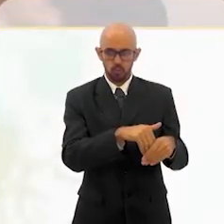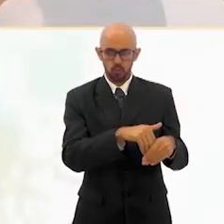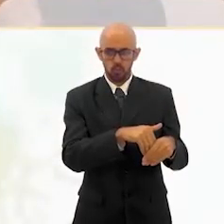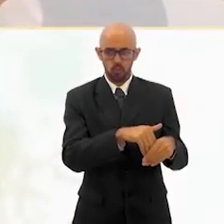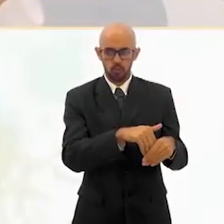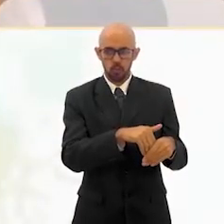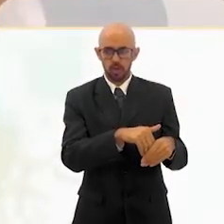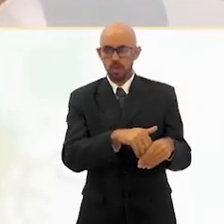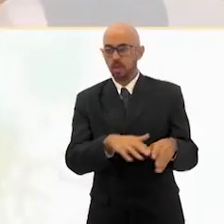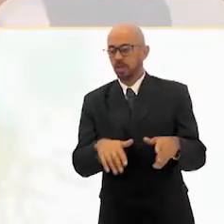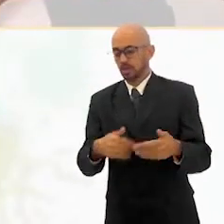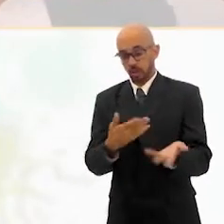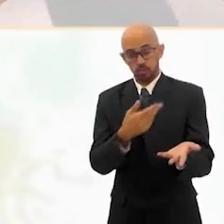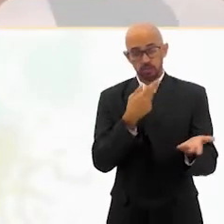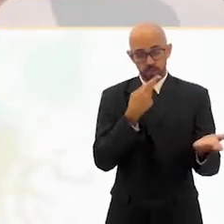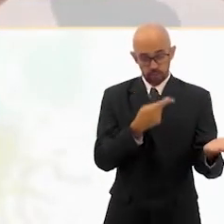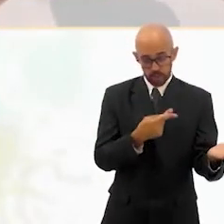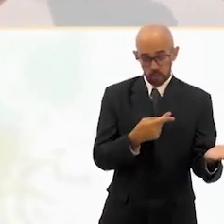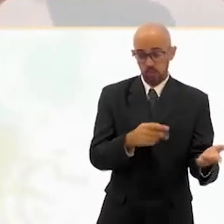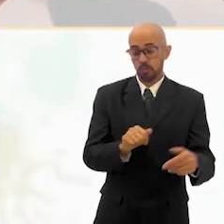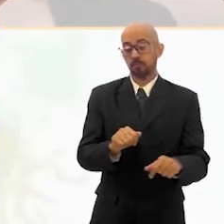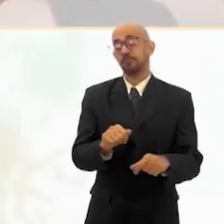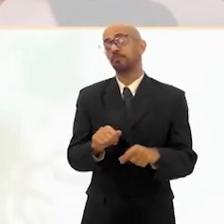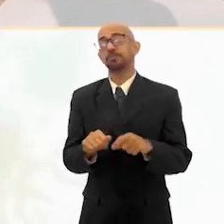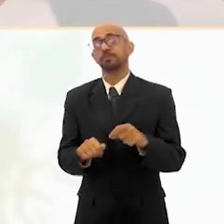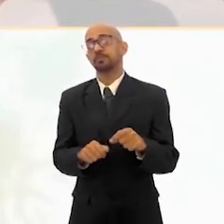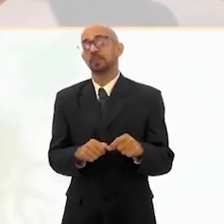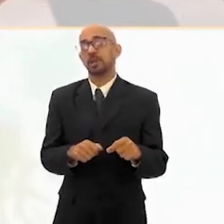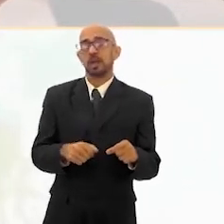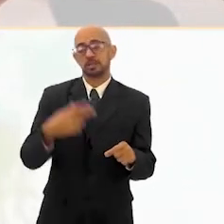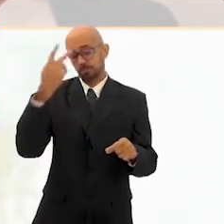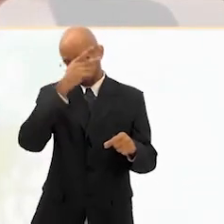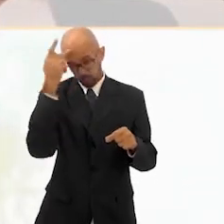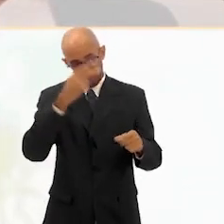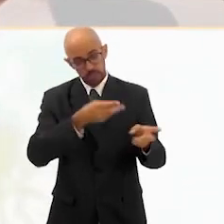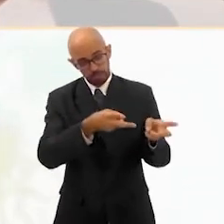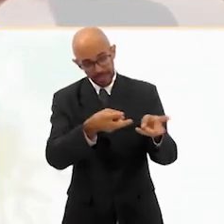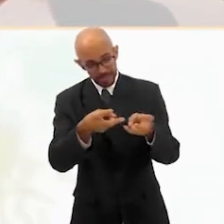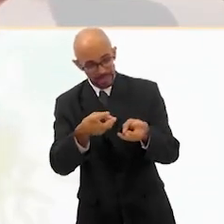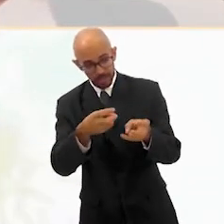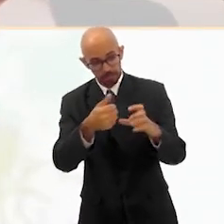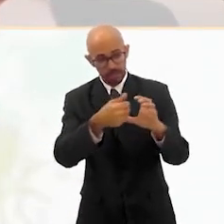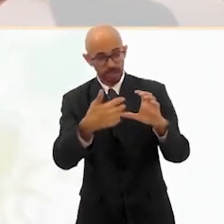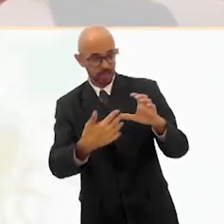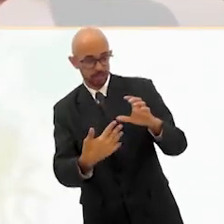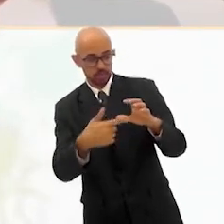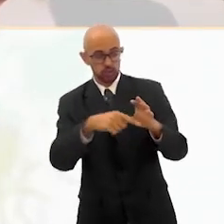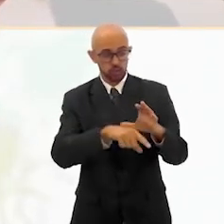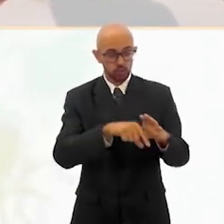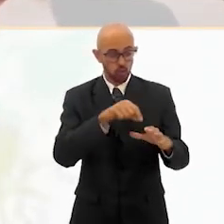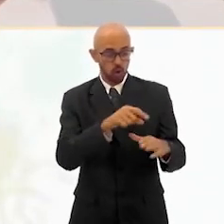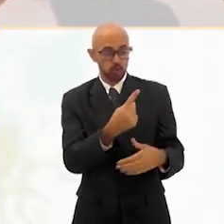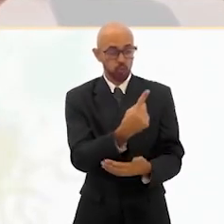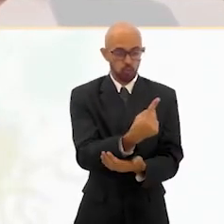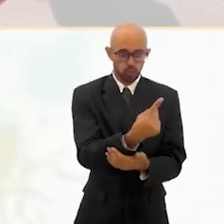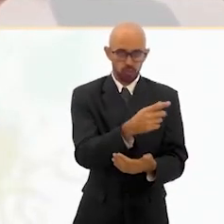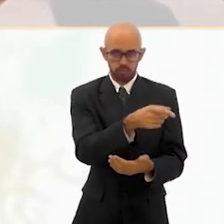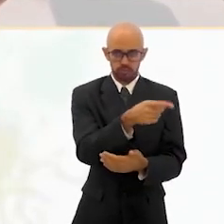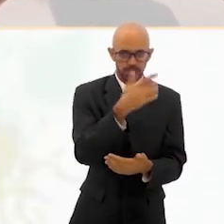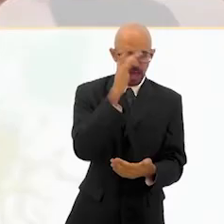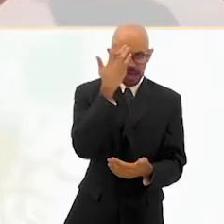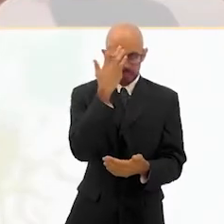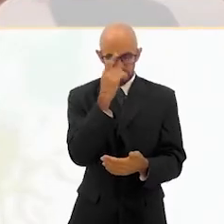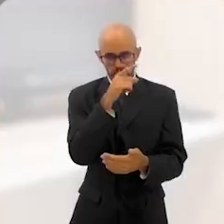pessoas fazem uma leitura, né, de você e dos outros candidatos e acabam escolhendo um. Então, você acredita